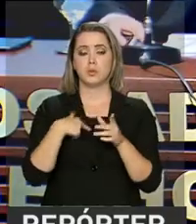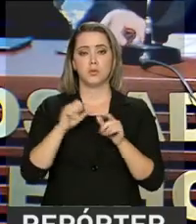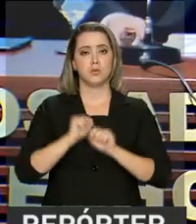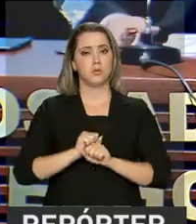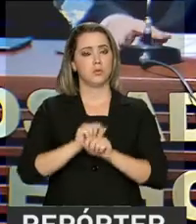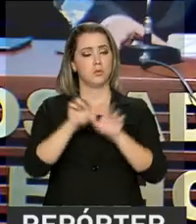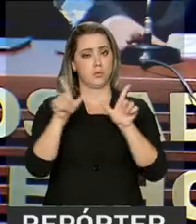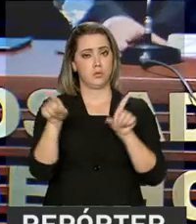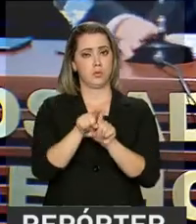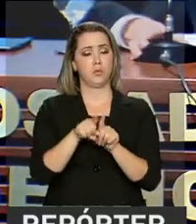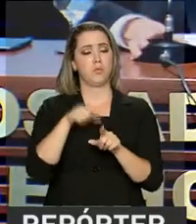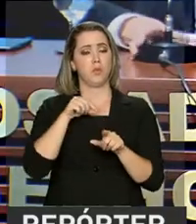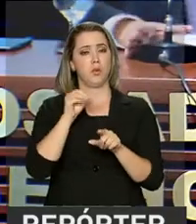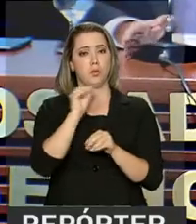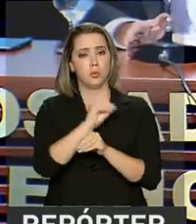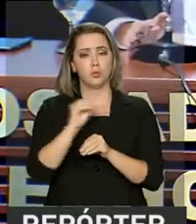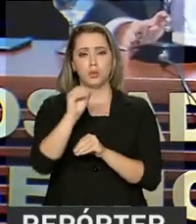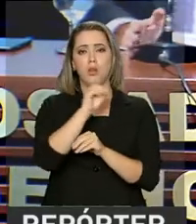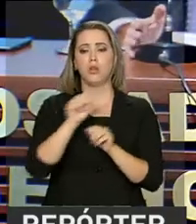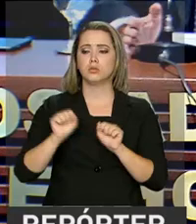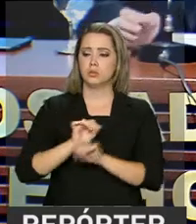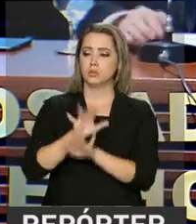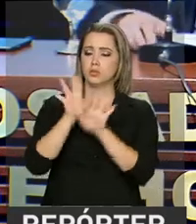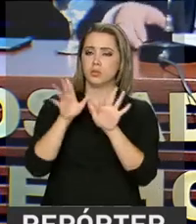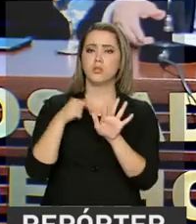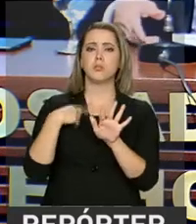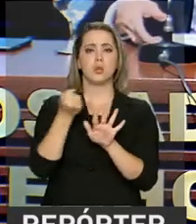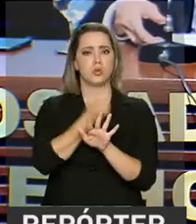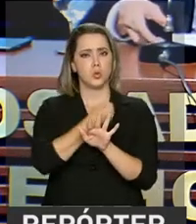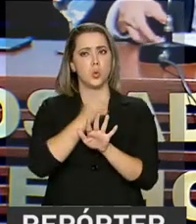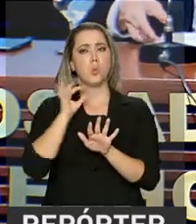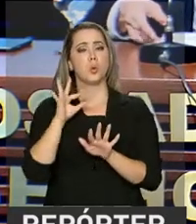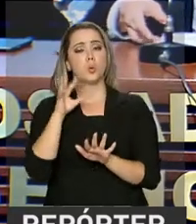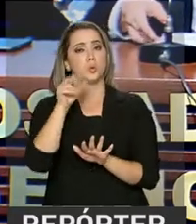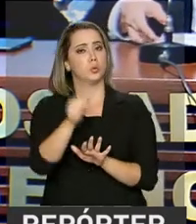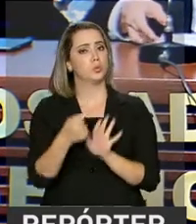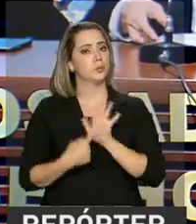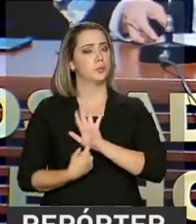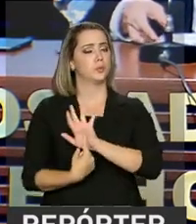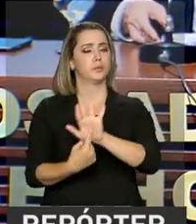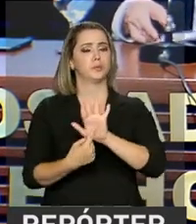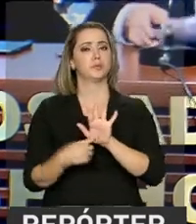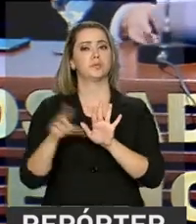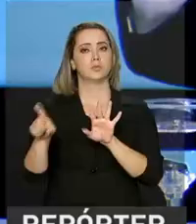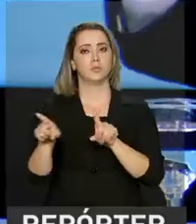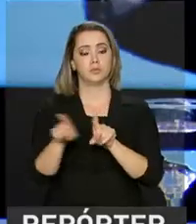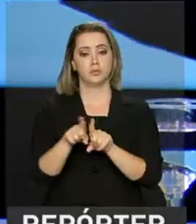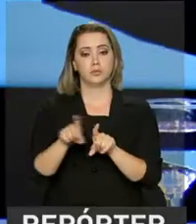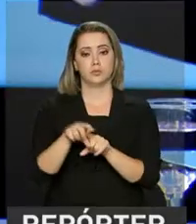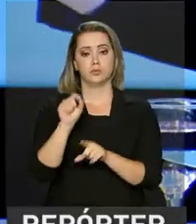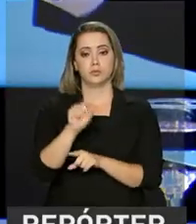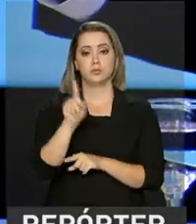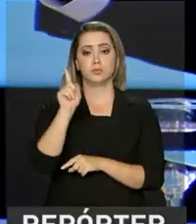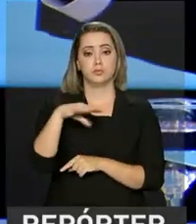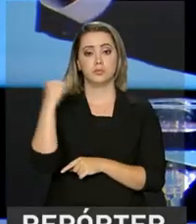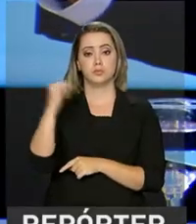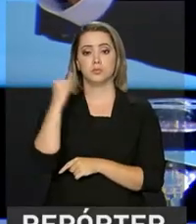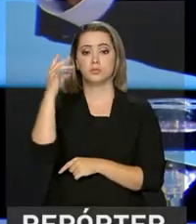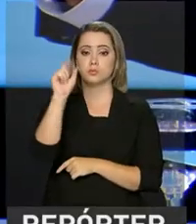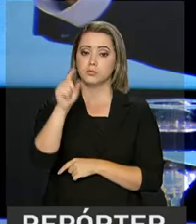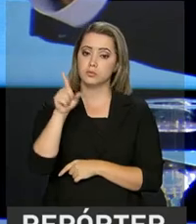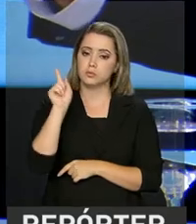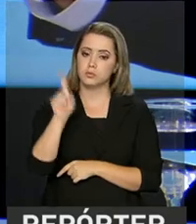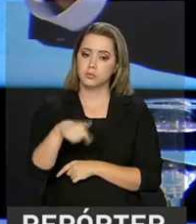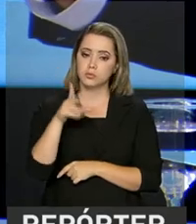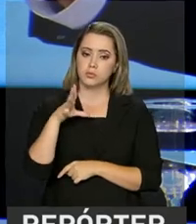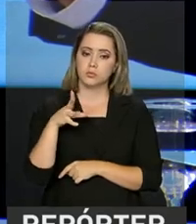tratamento transparente do governo com relação aos dados públicos indicadores econômicos são importantes